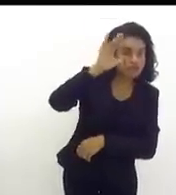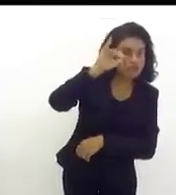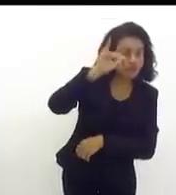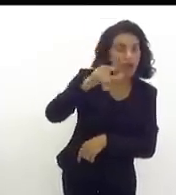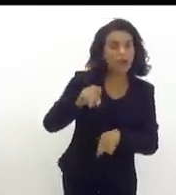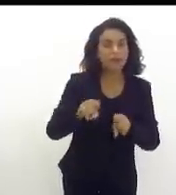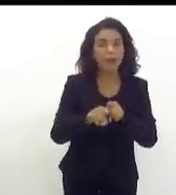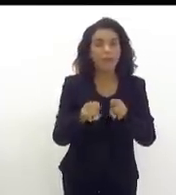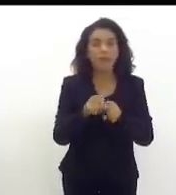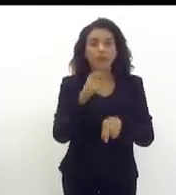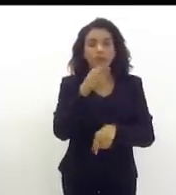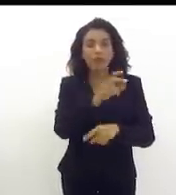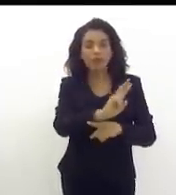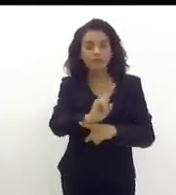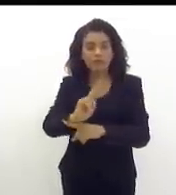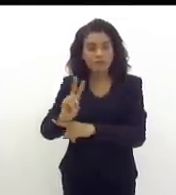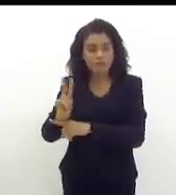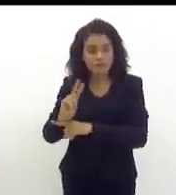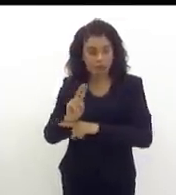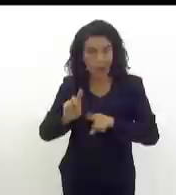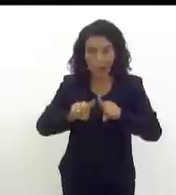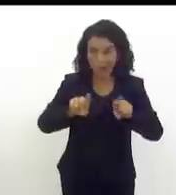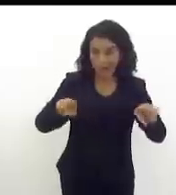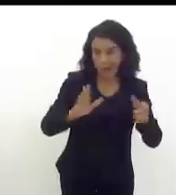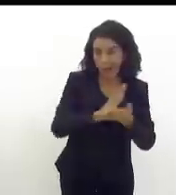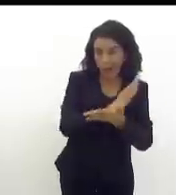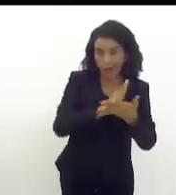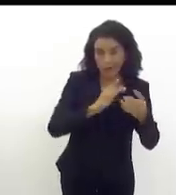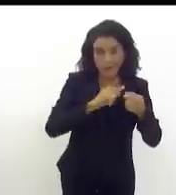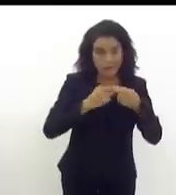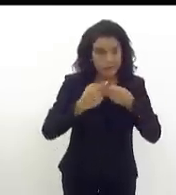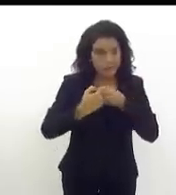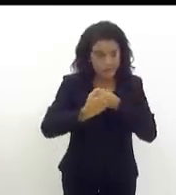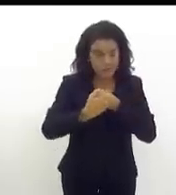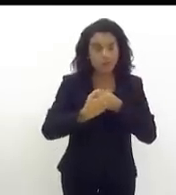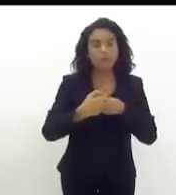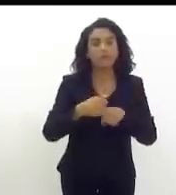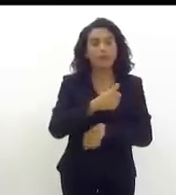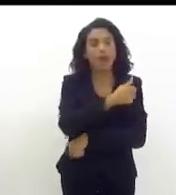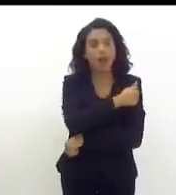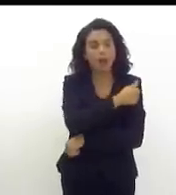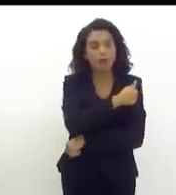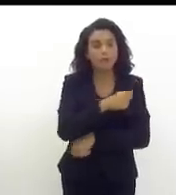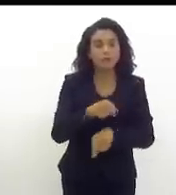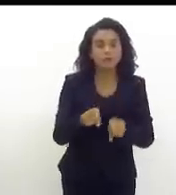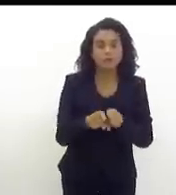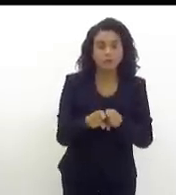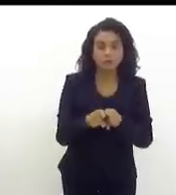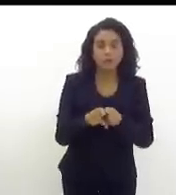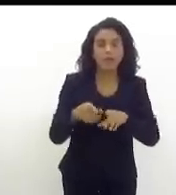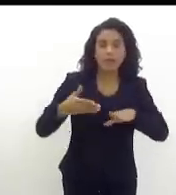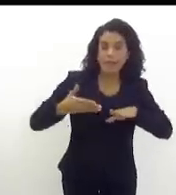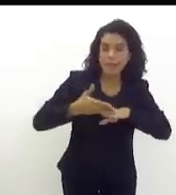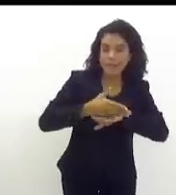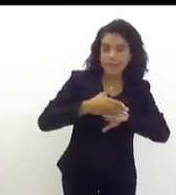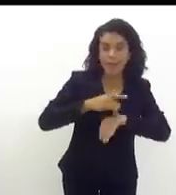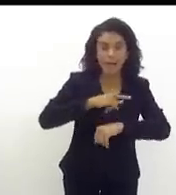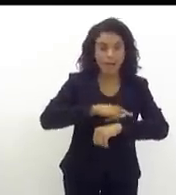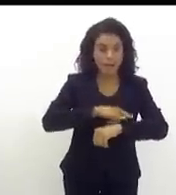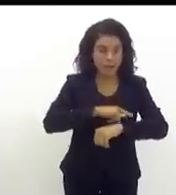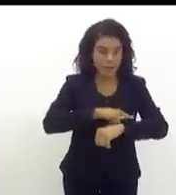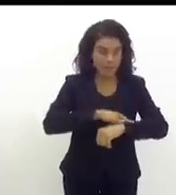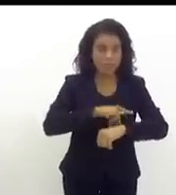sequer fiscalização em alguns municípios alunos entraram no banheiro